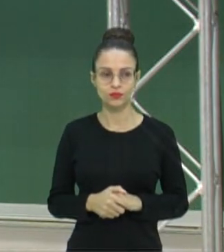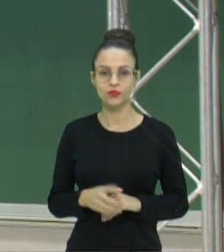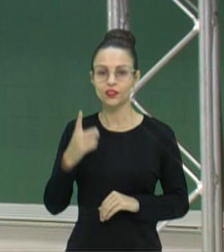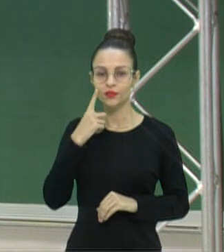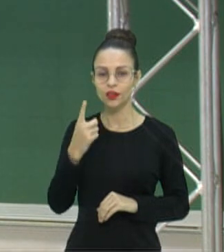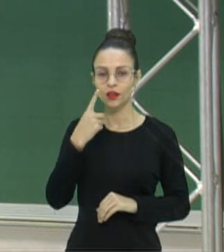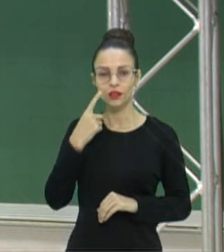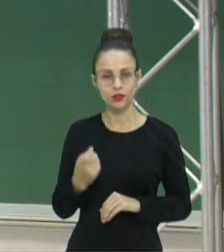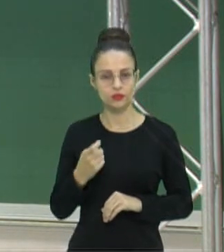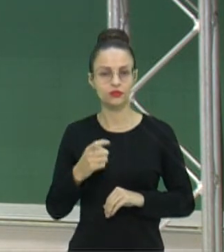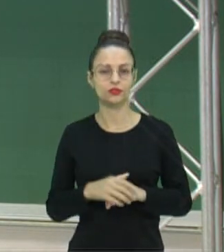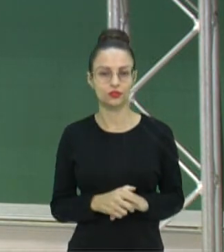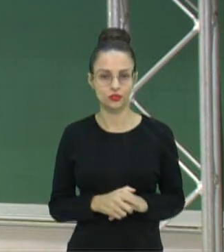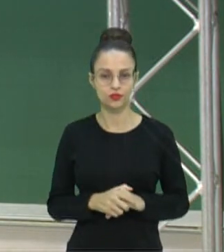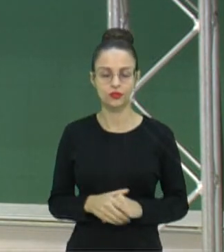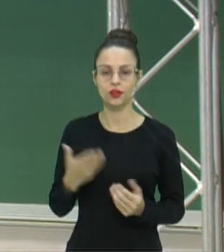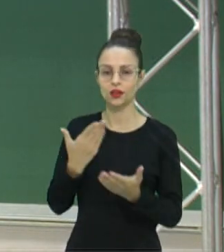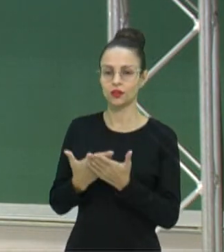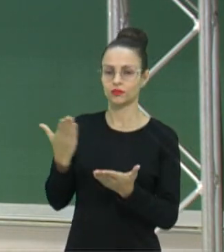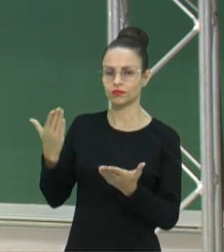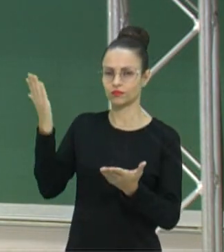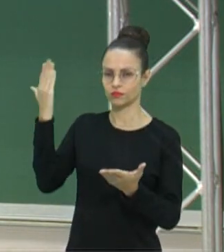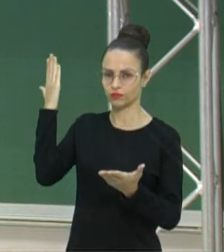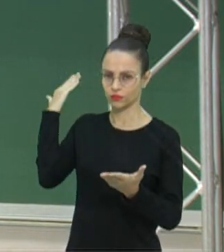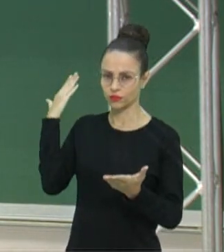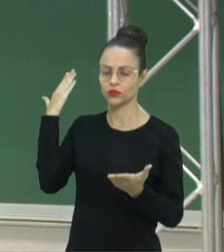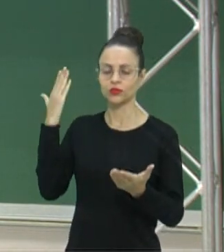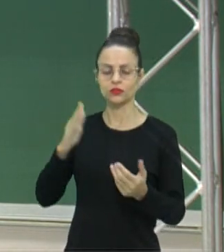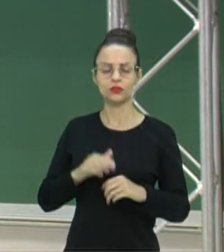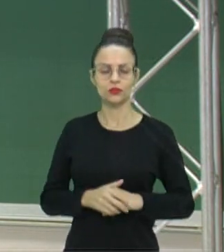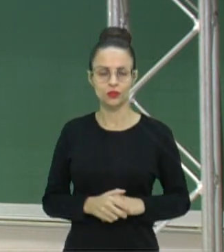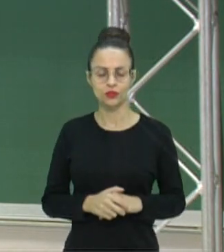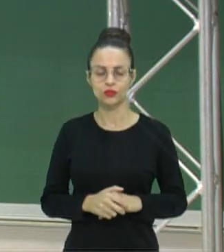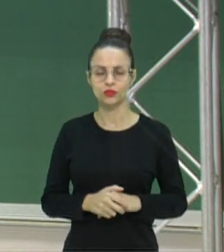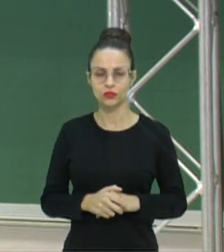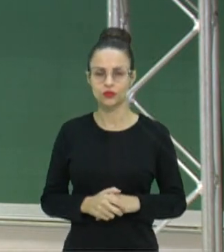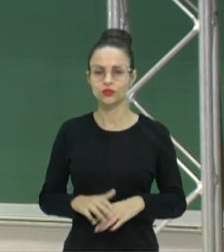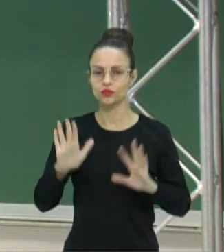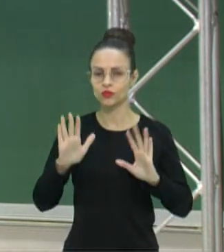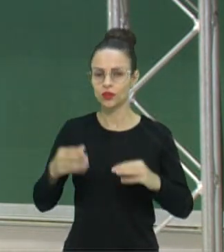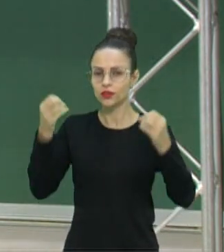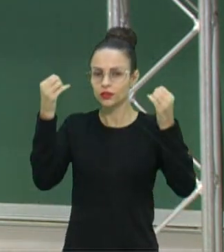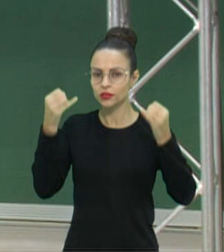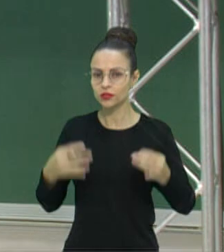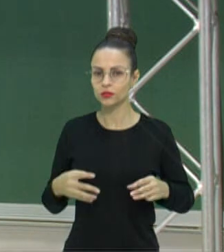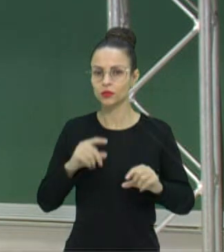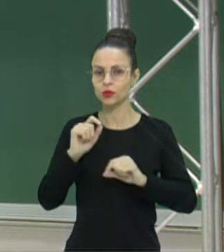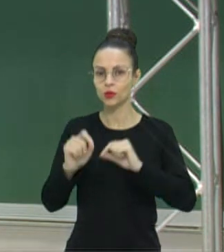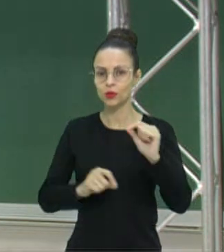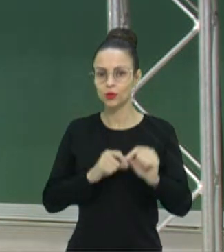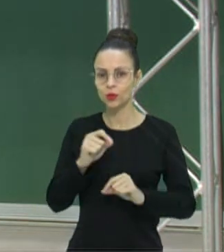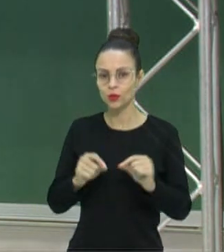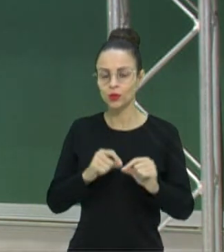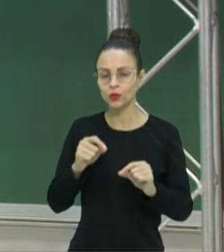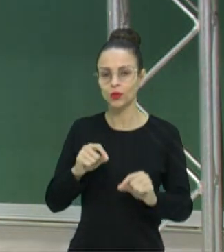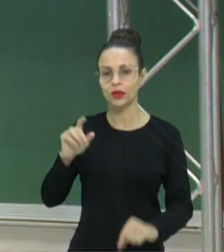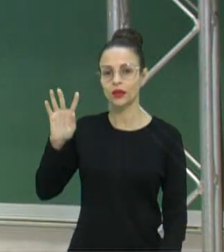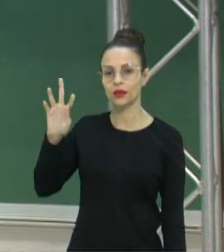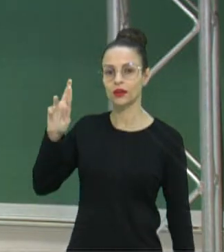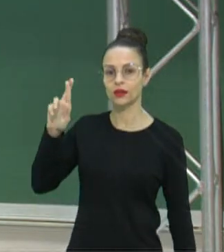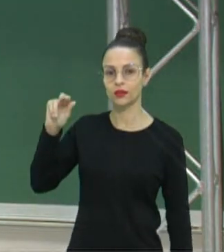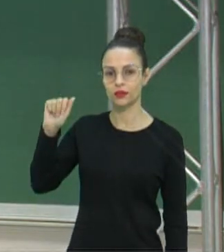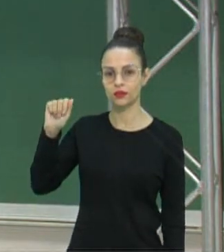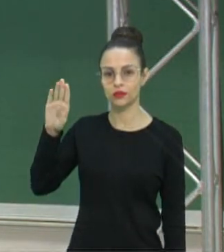veja que interessante. Nas aulas anteriores, né, nós tínhamos falado que trabalho ele